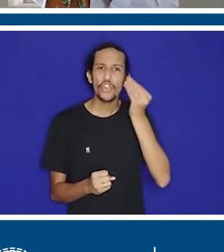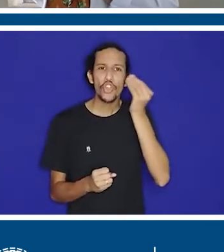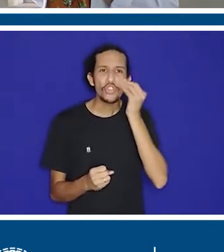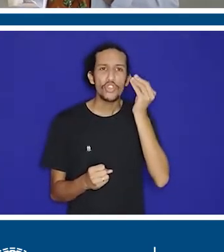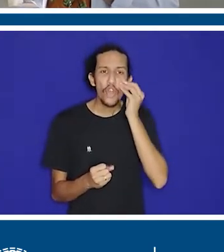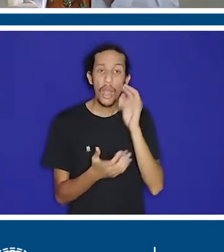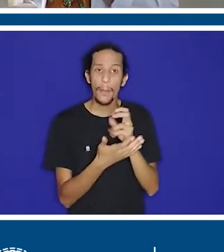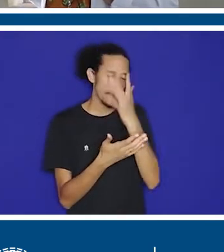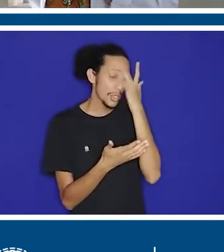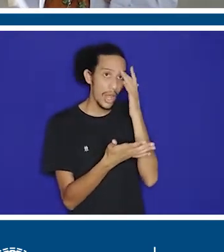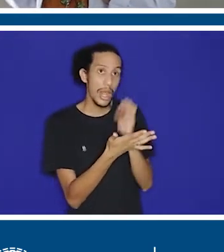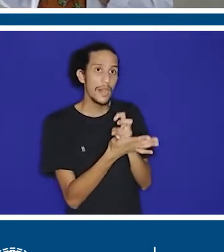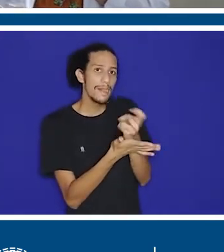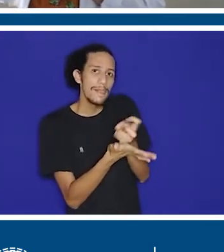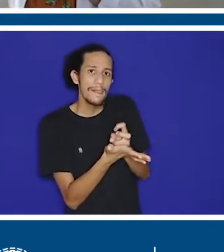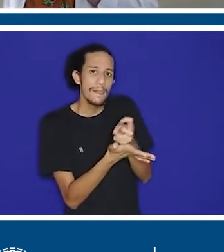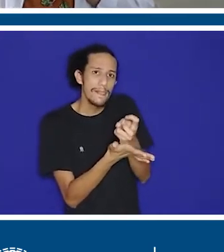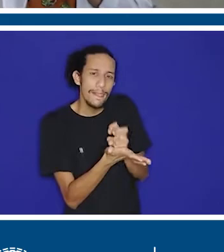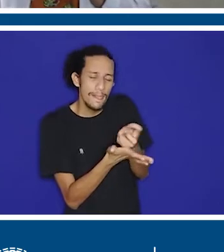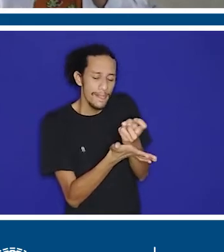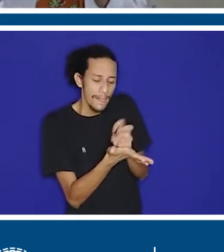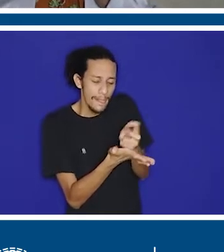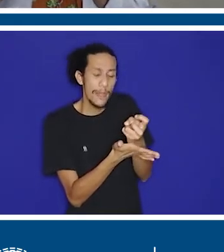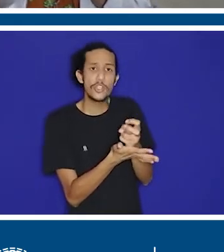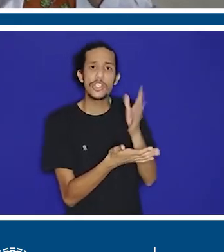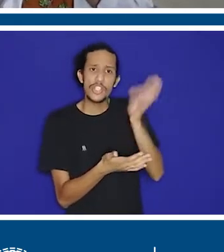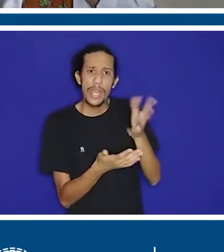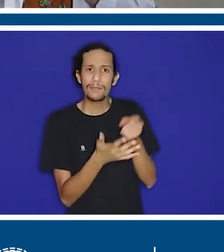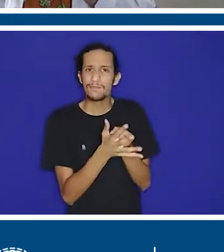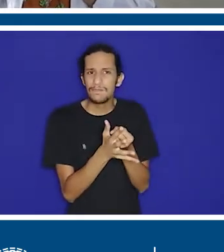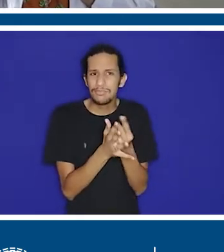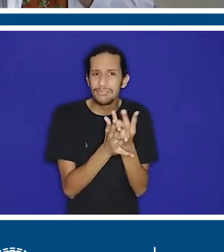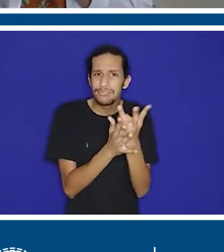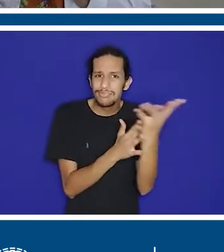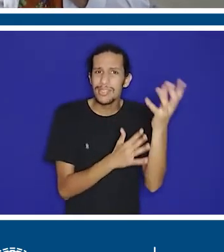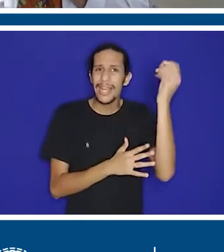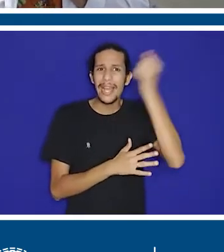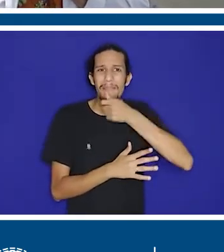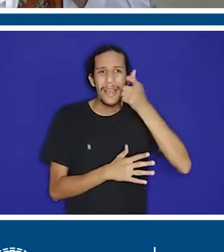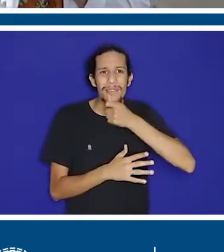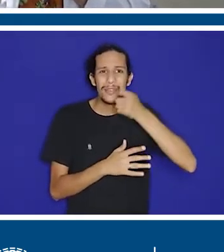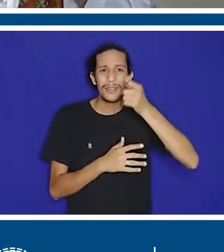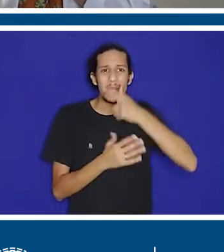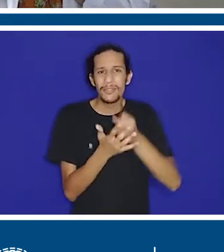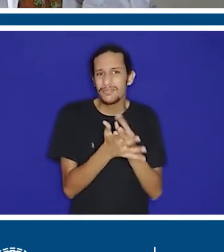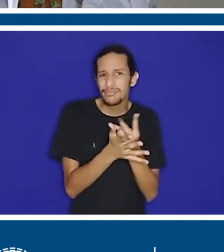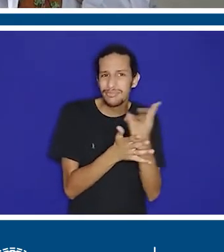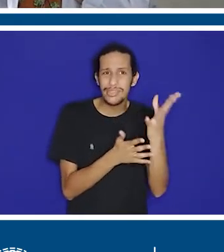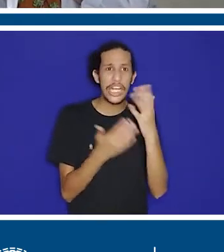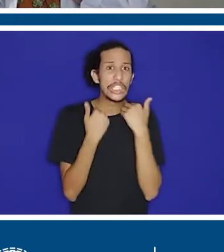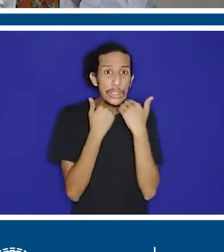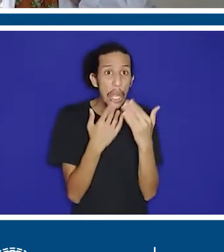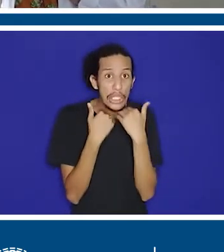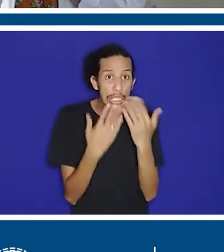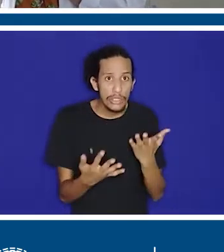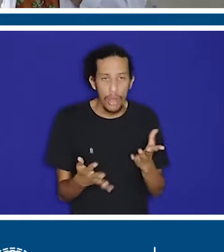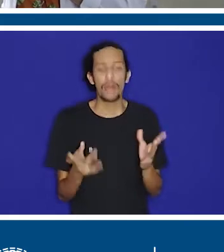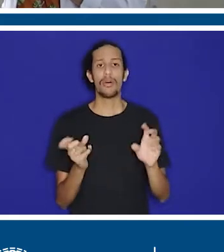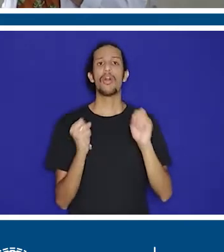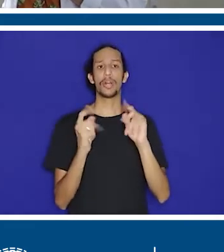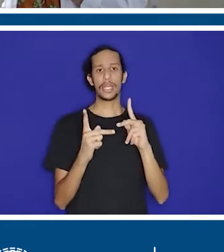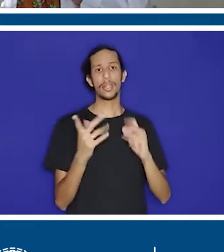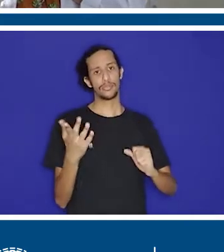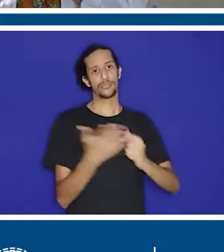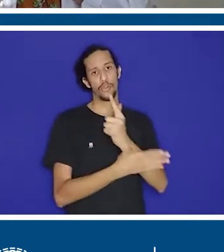crise convulsiva, já usou vários medicamentos nas dosagens adequadas e eles não deram